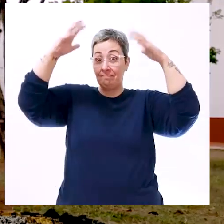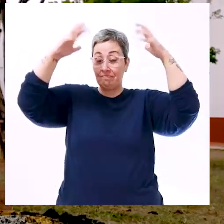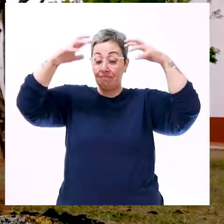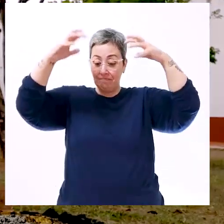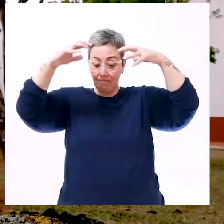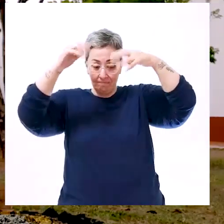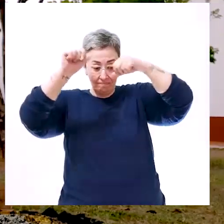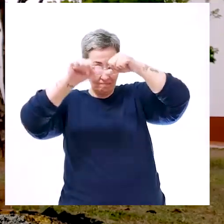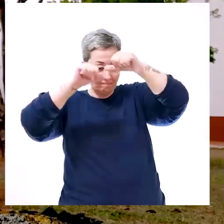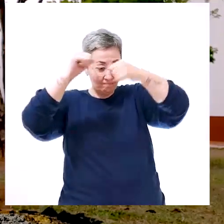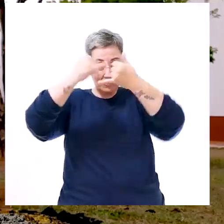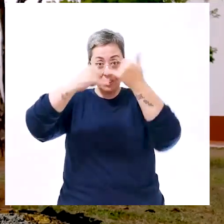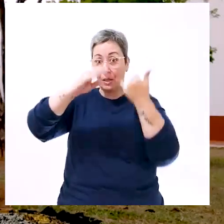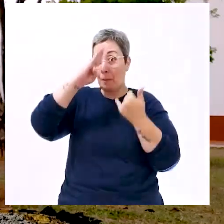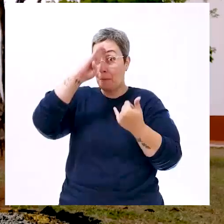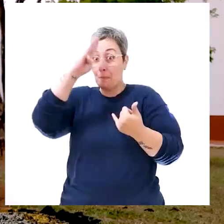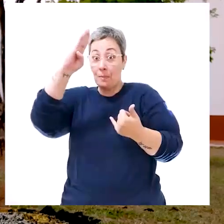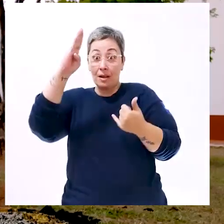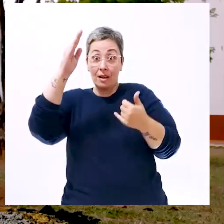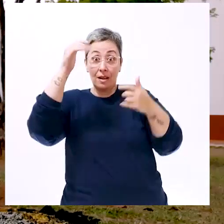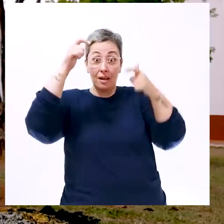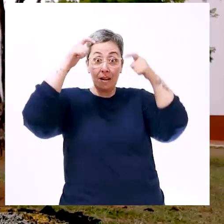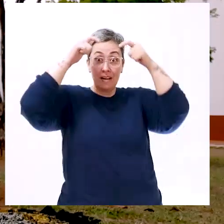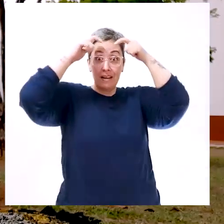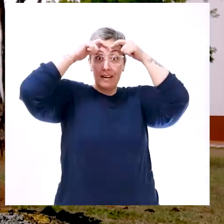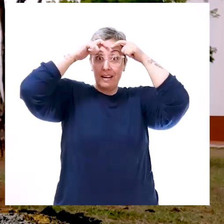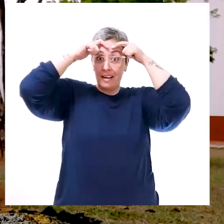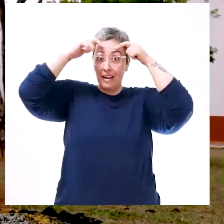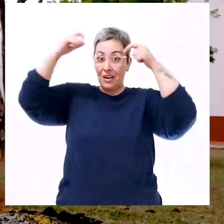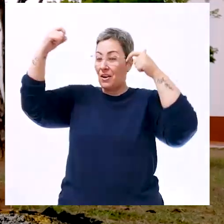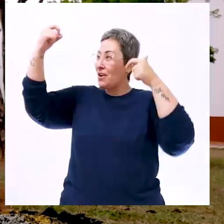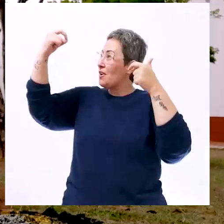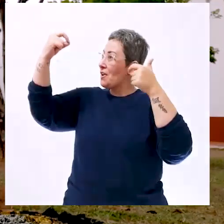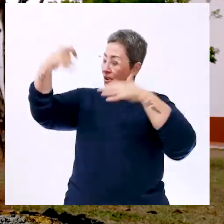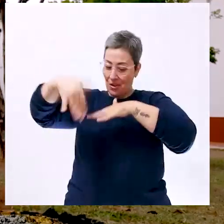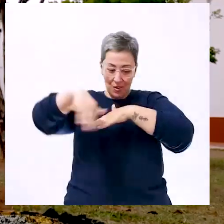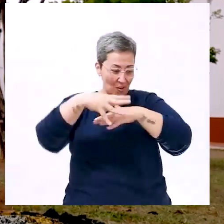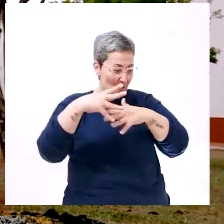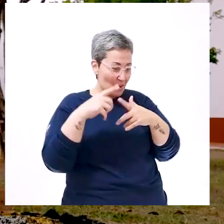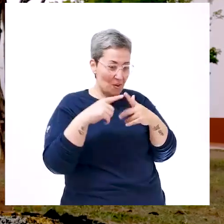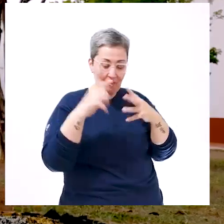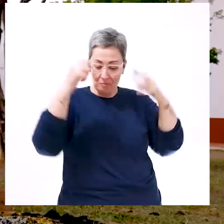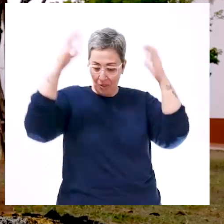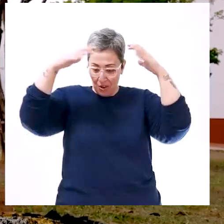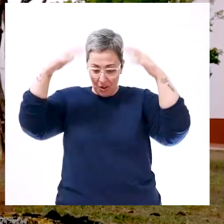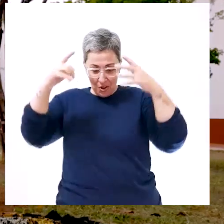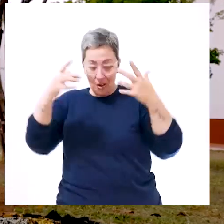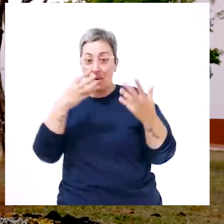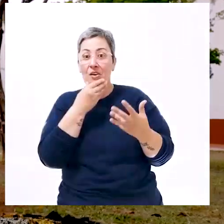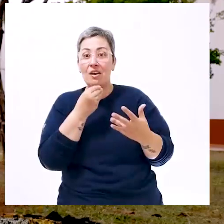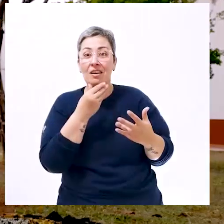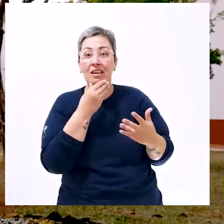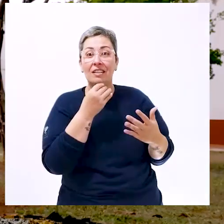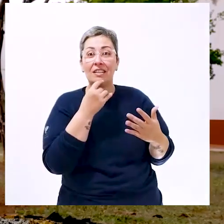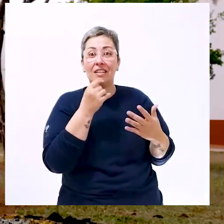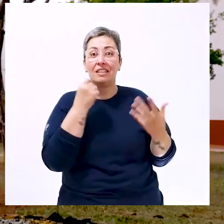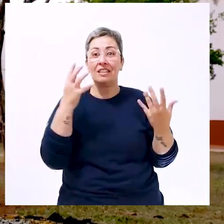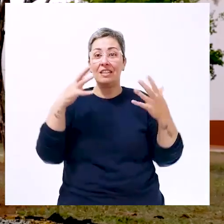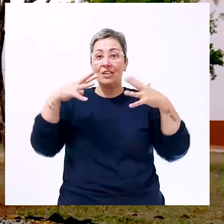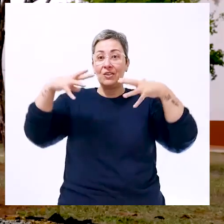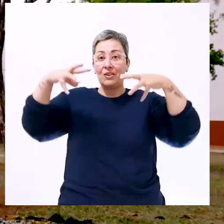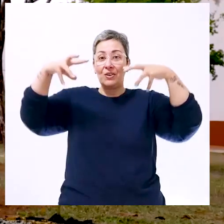A chuva aos poucos se torna rainha, reina no meio da Rua do Sol. E logo que chove